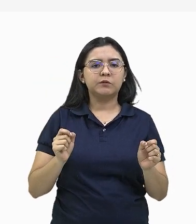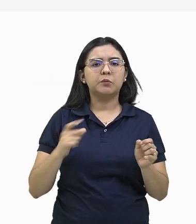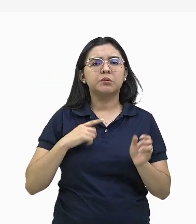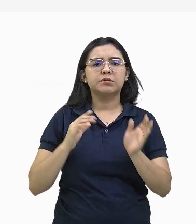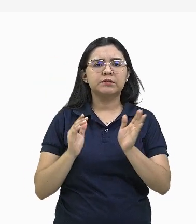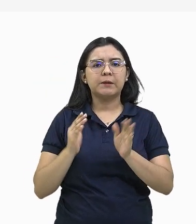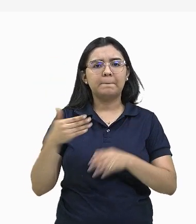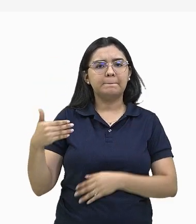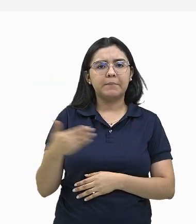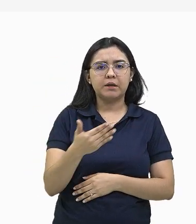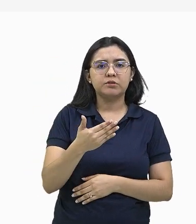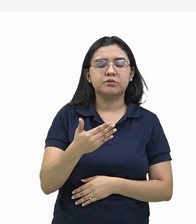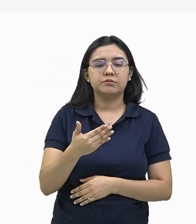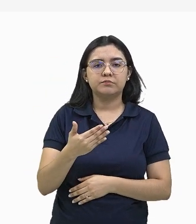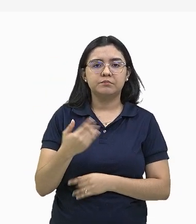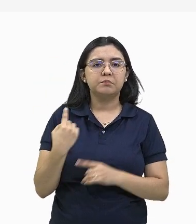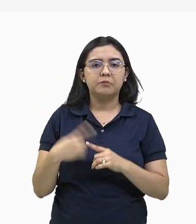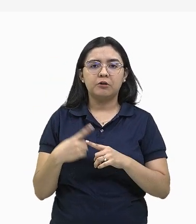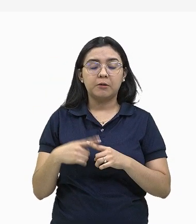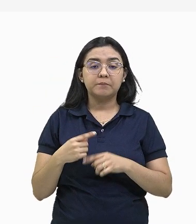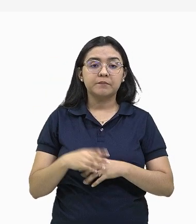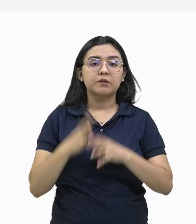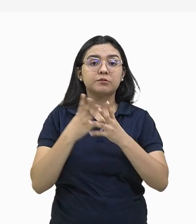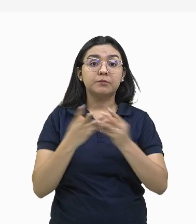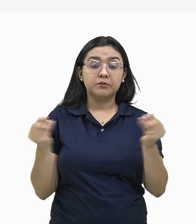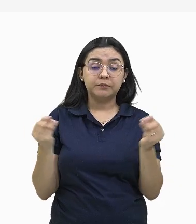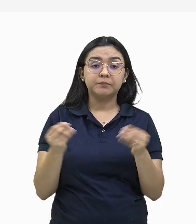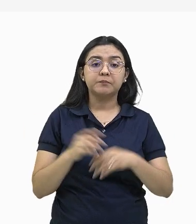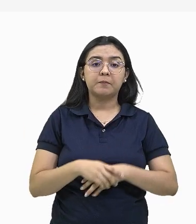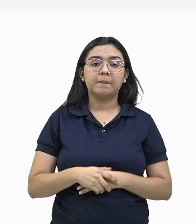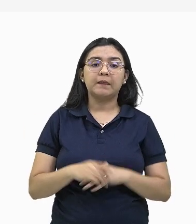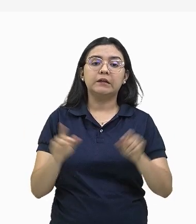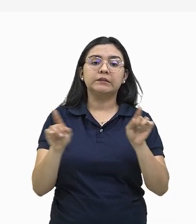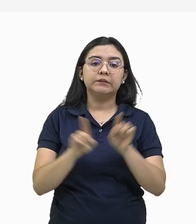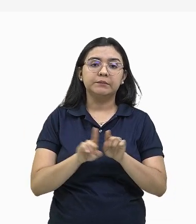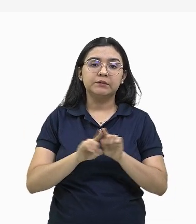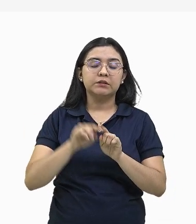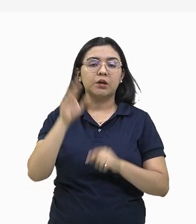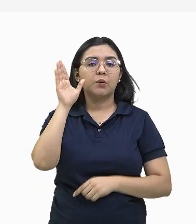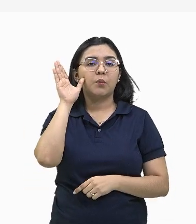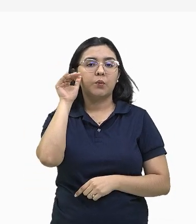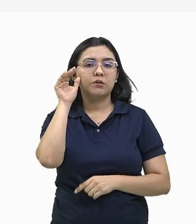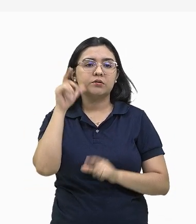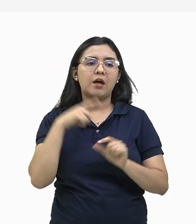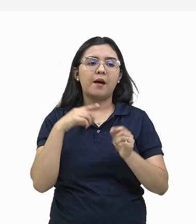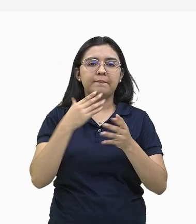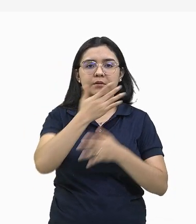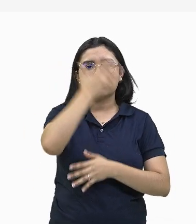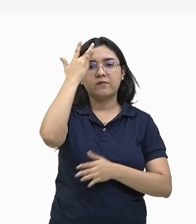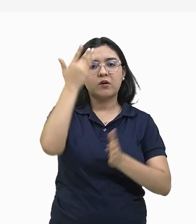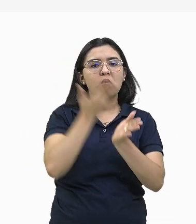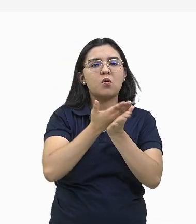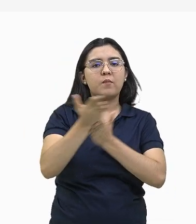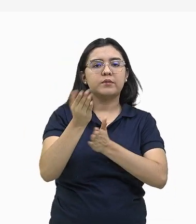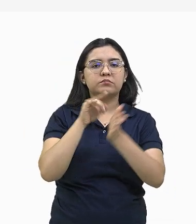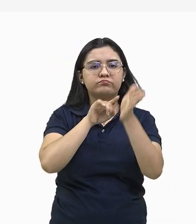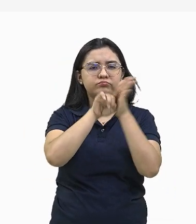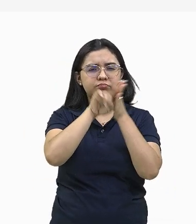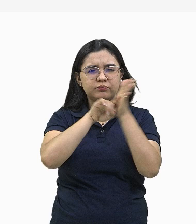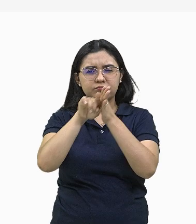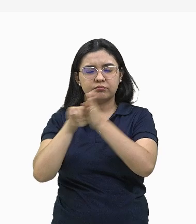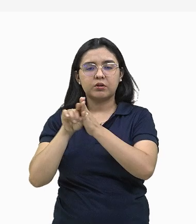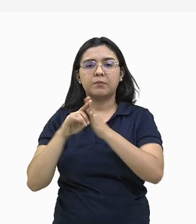peixe especificamente, não é? E essa curiosidade, ela vai gerar uma investigação, porque